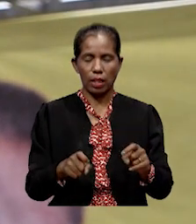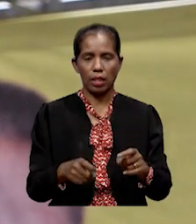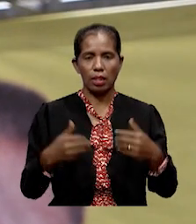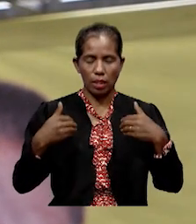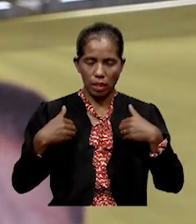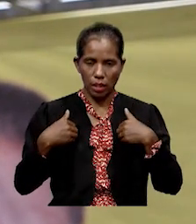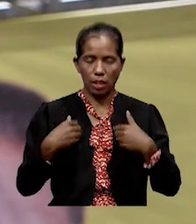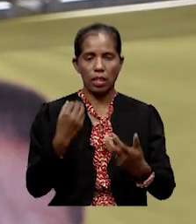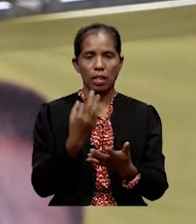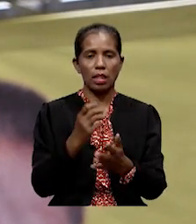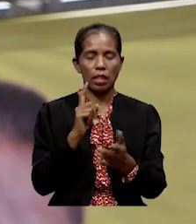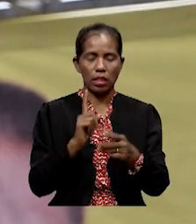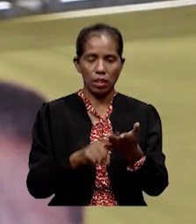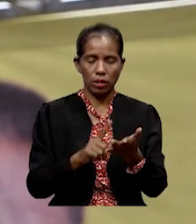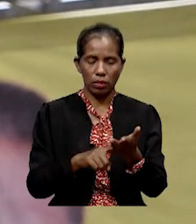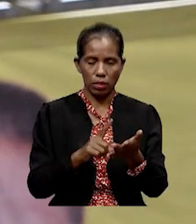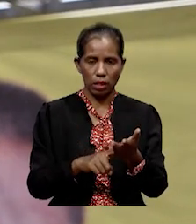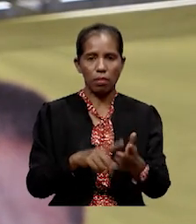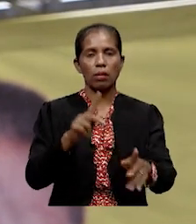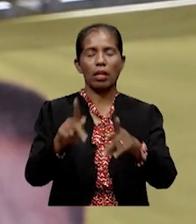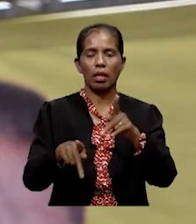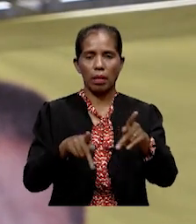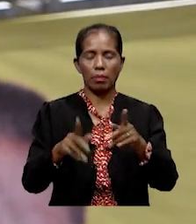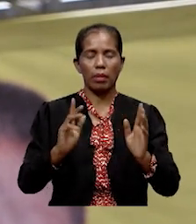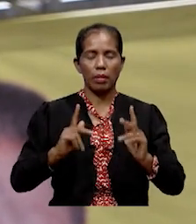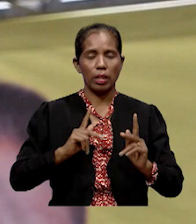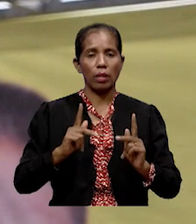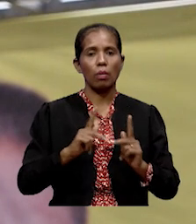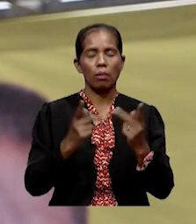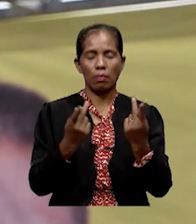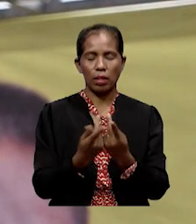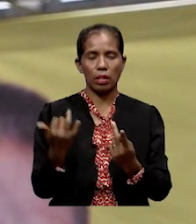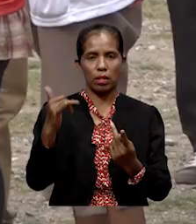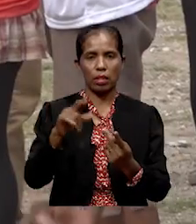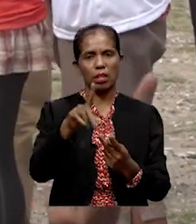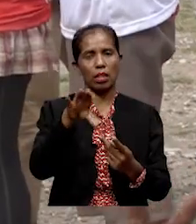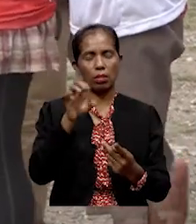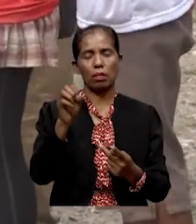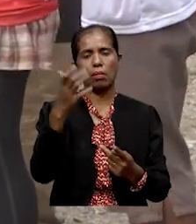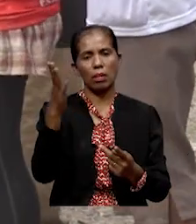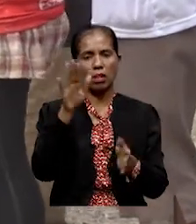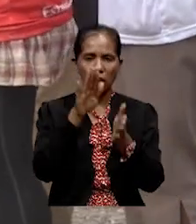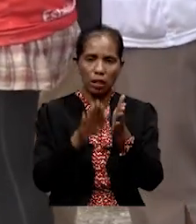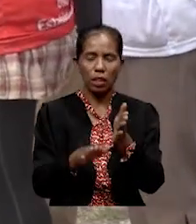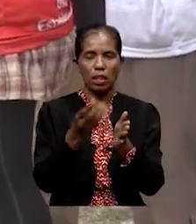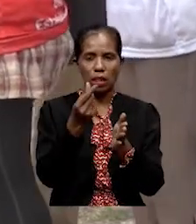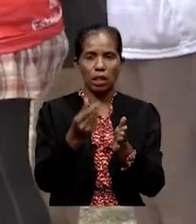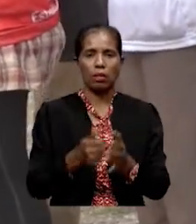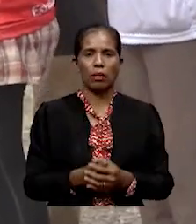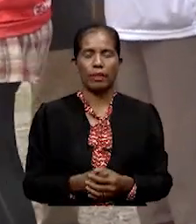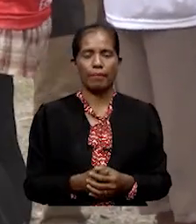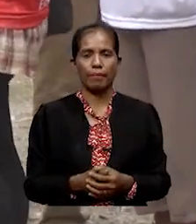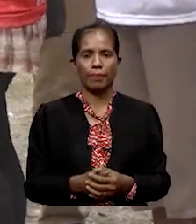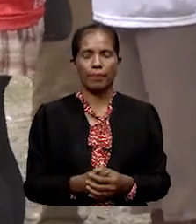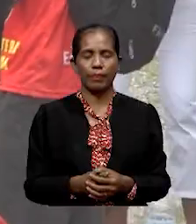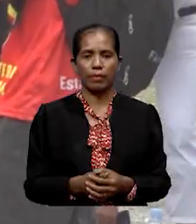ho empresário sida ho bot sida roto. Mas 115 não é kick demais. Não é roto medidas sociais,